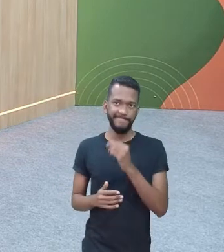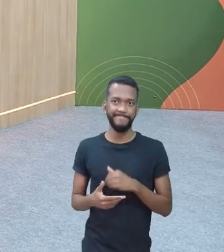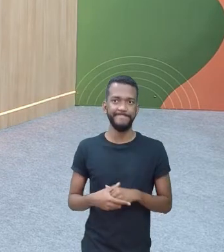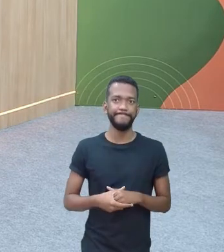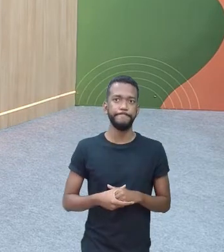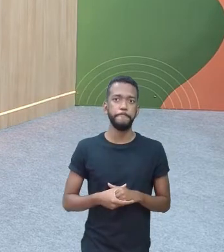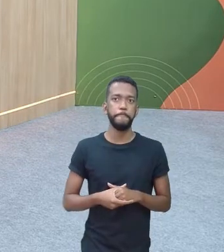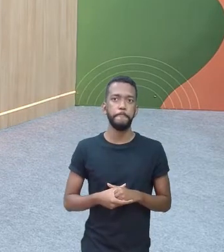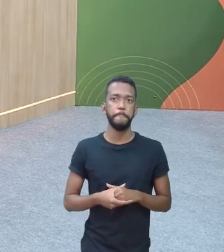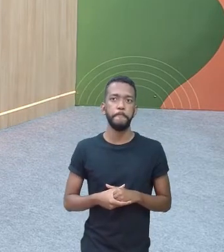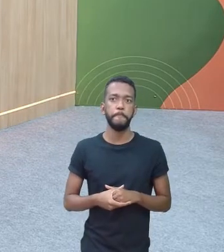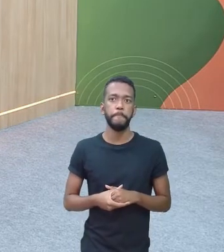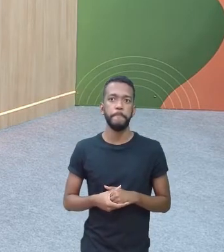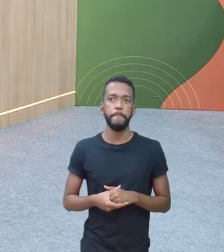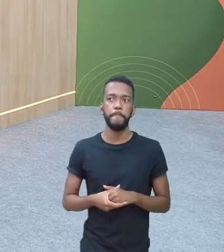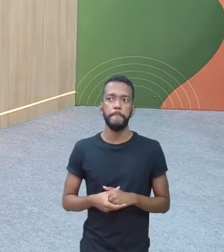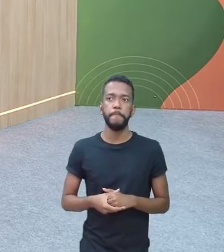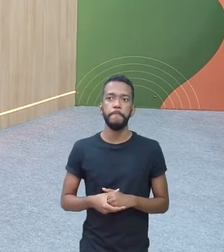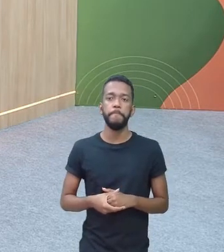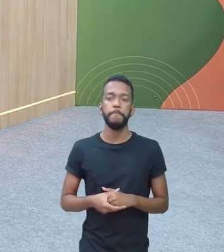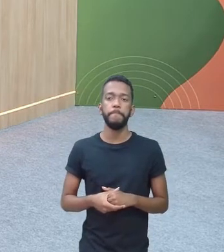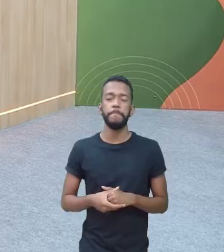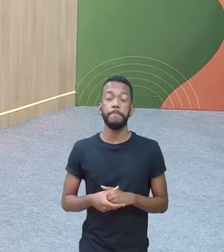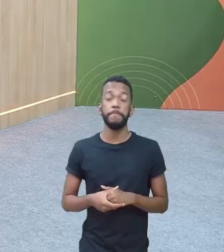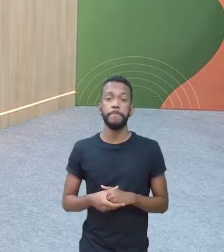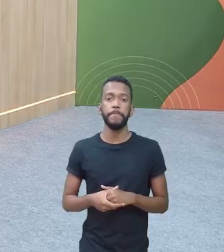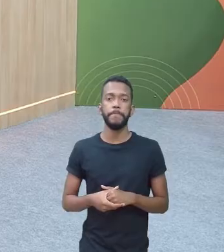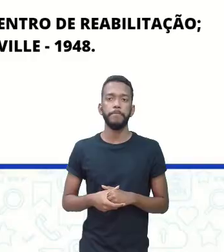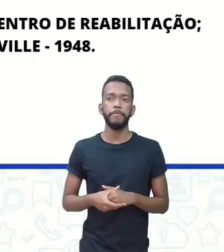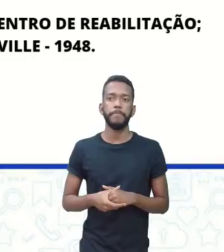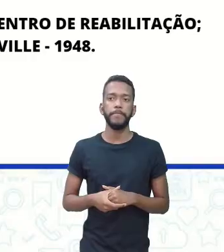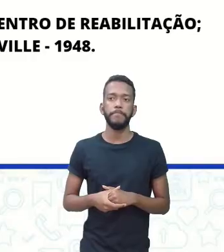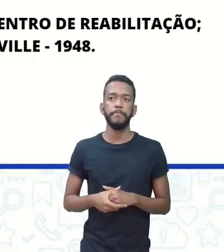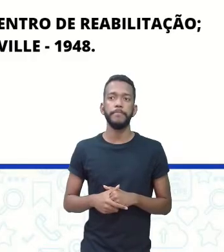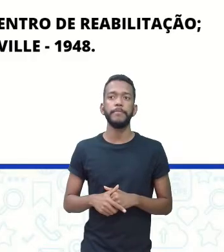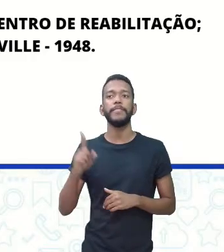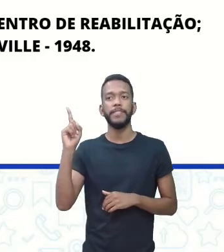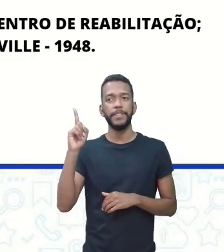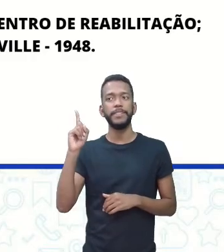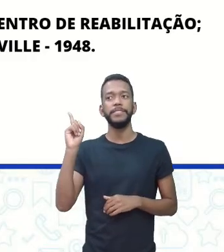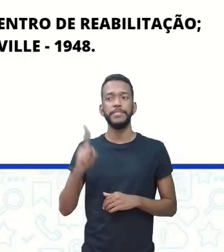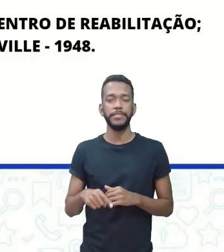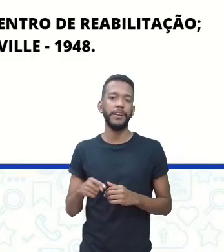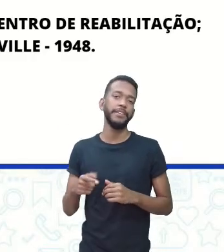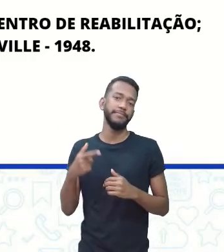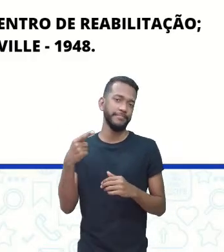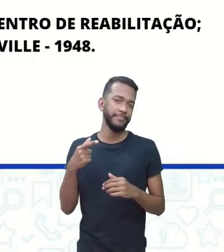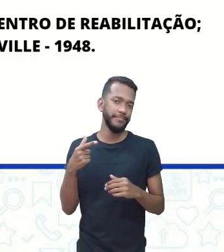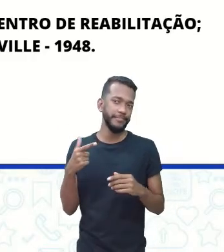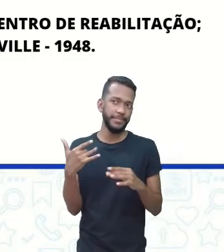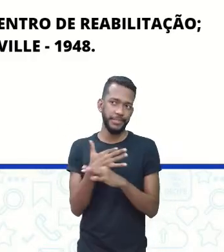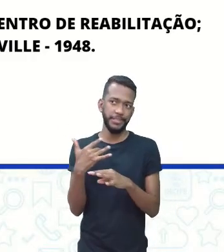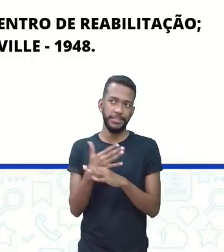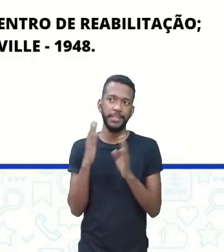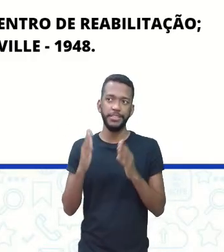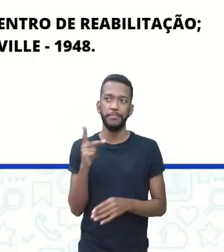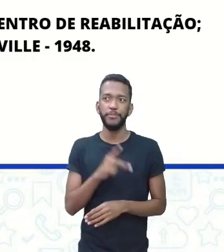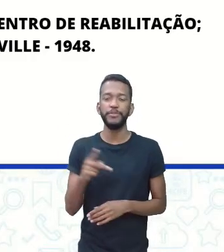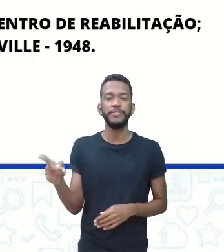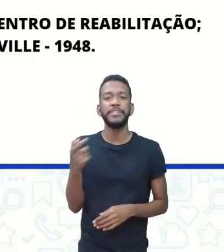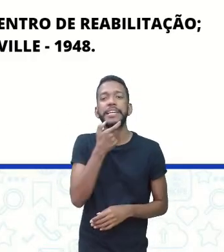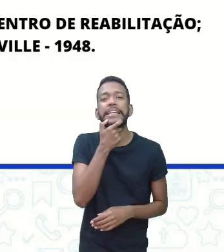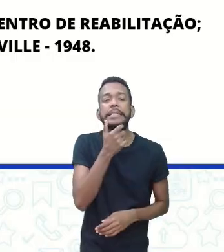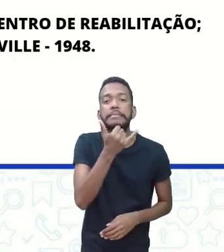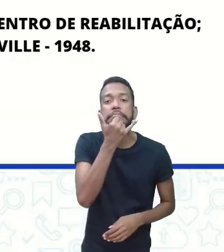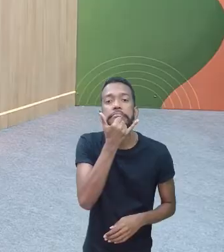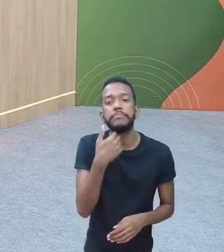corporais. E aí, lá em Stoke Mandeville, professores de inglês, me perdoem se